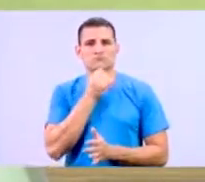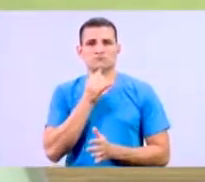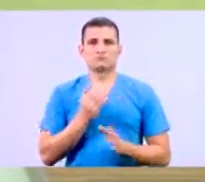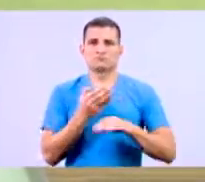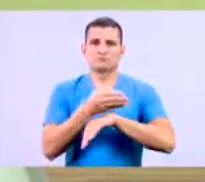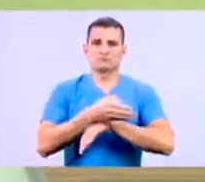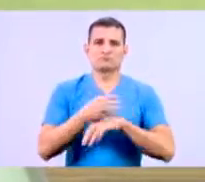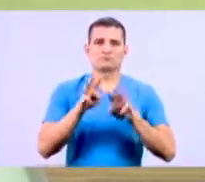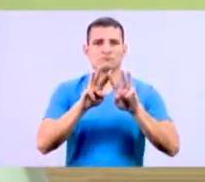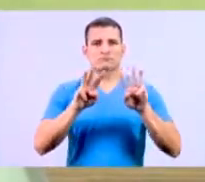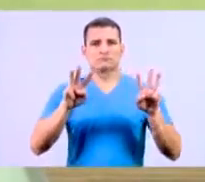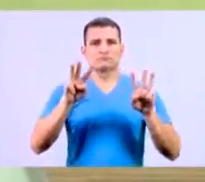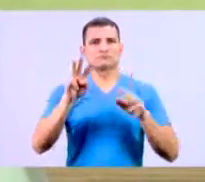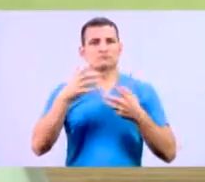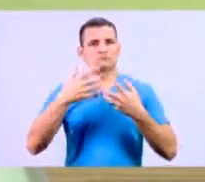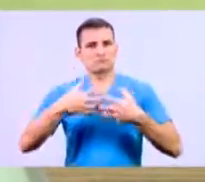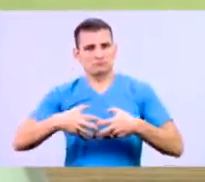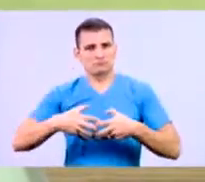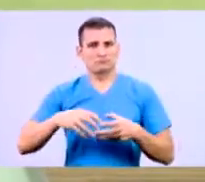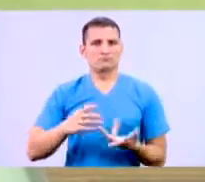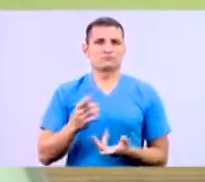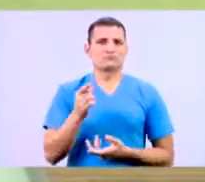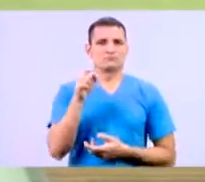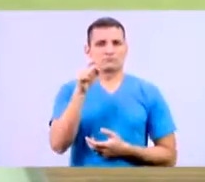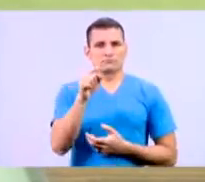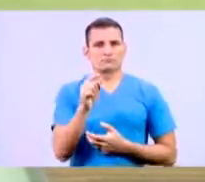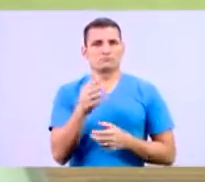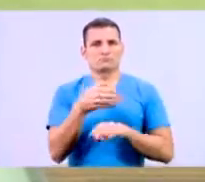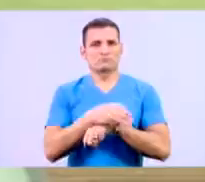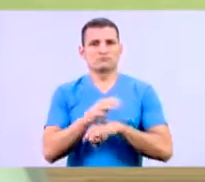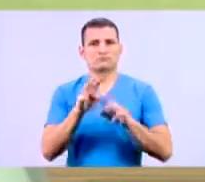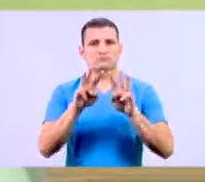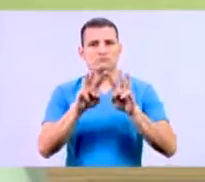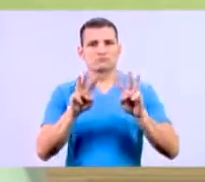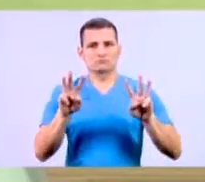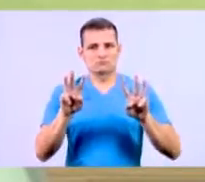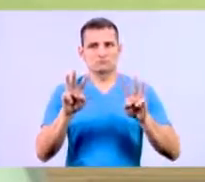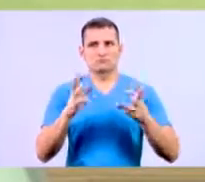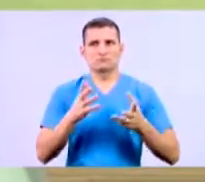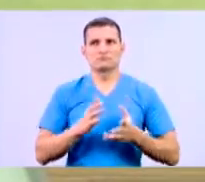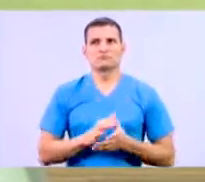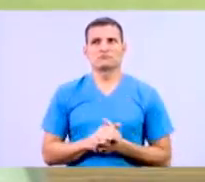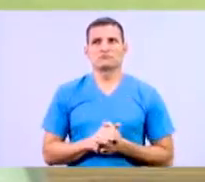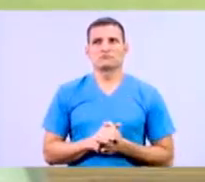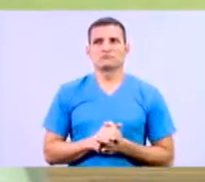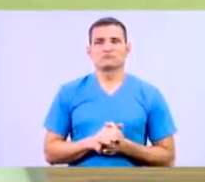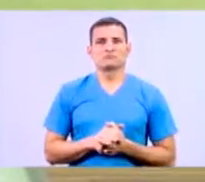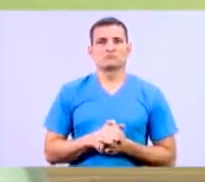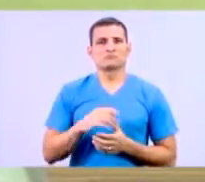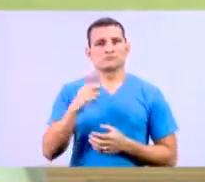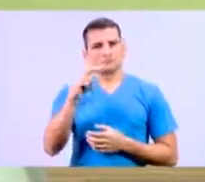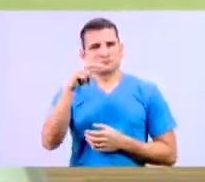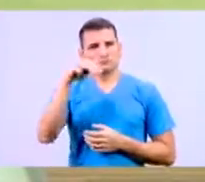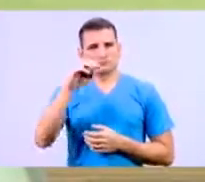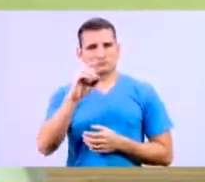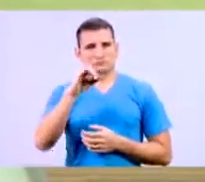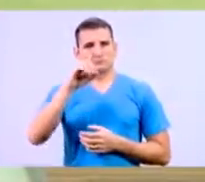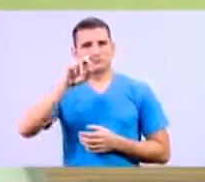o site do IFRO, quando você acessou o site aqui do seu módulo de curso,